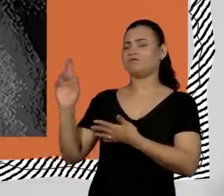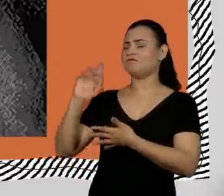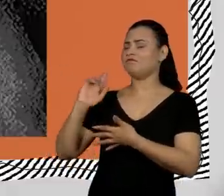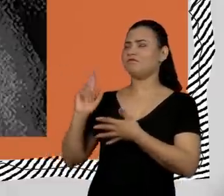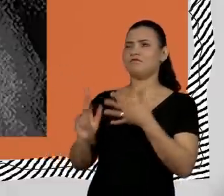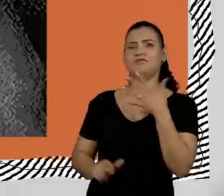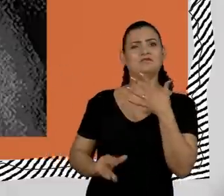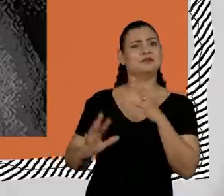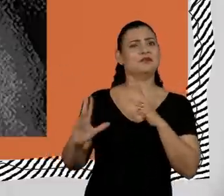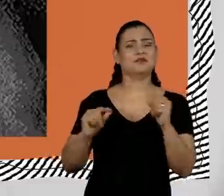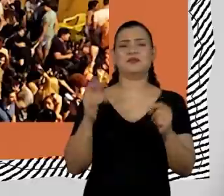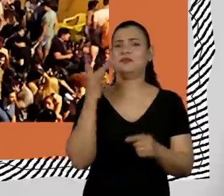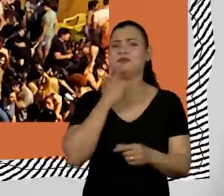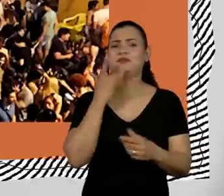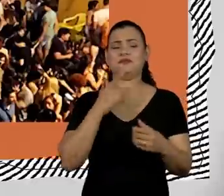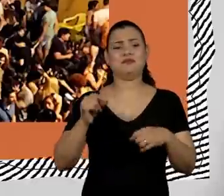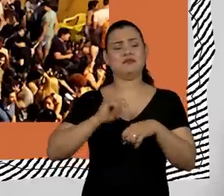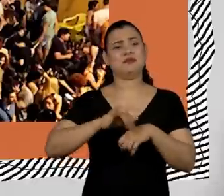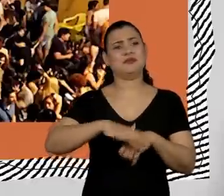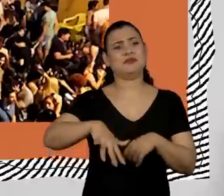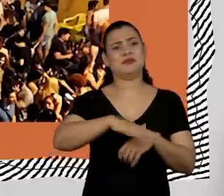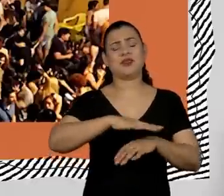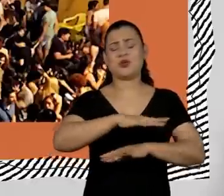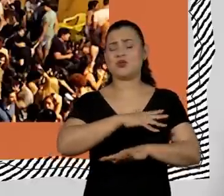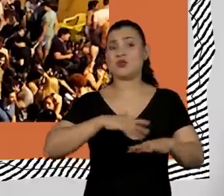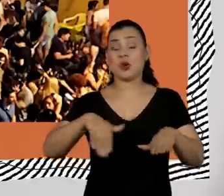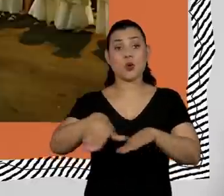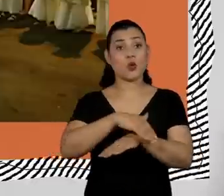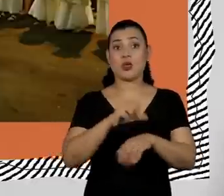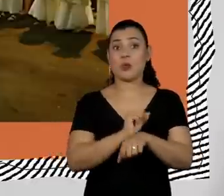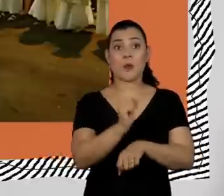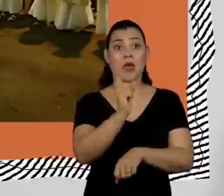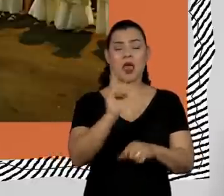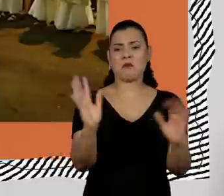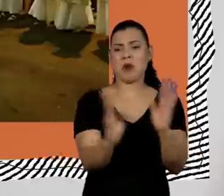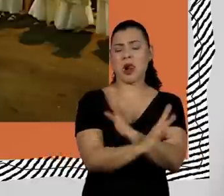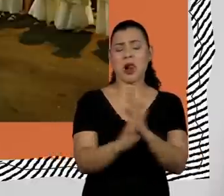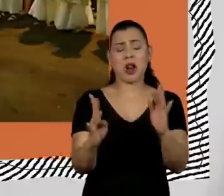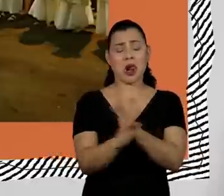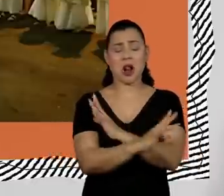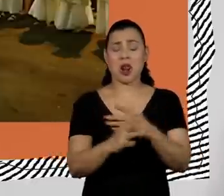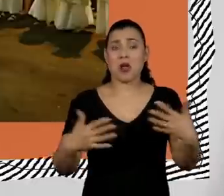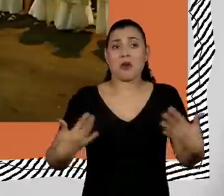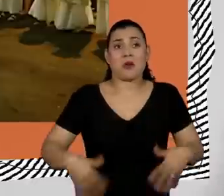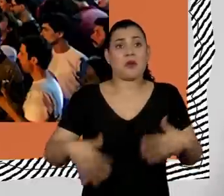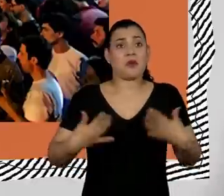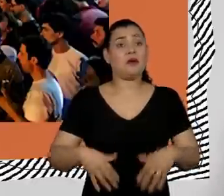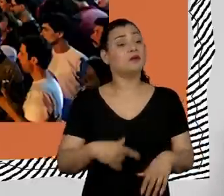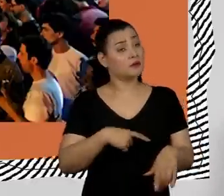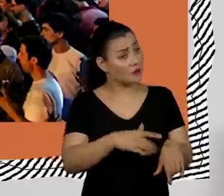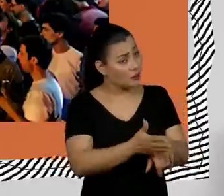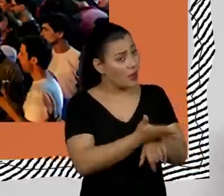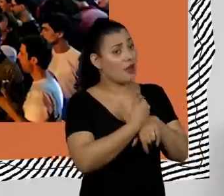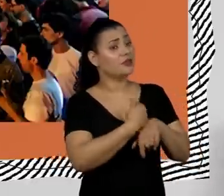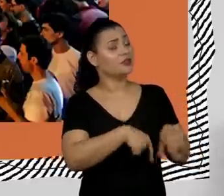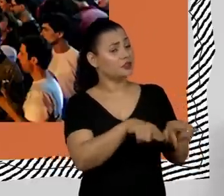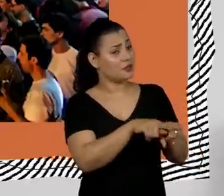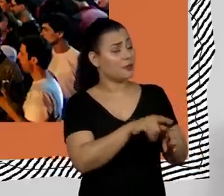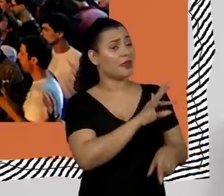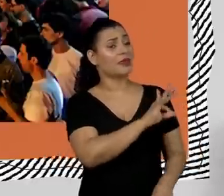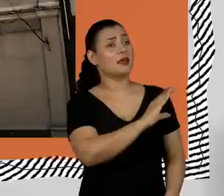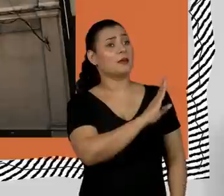tudo tudo que delícia aquela rua não parava a gente subia descia subia antes né o teatro